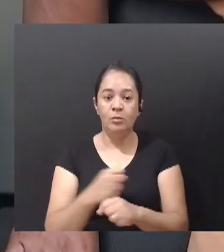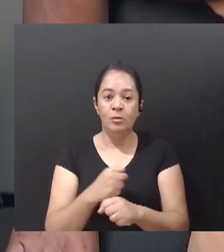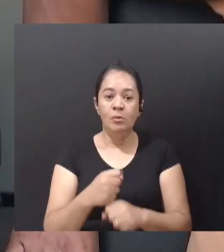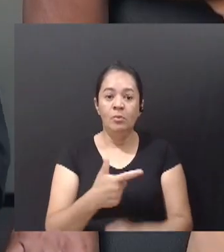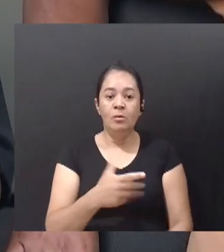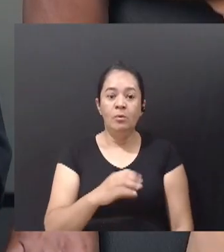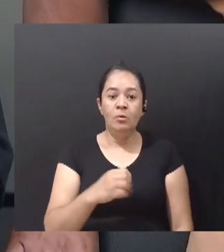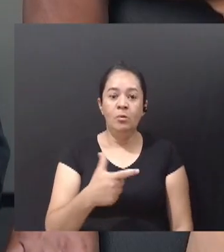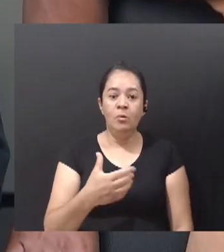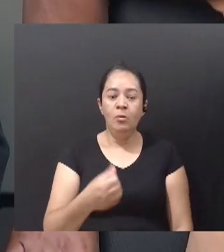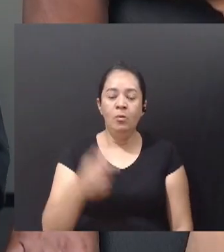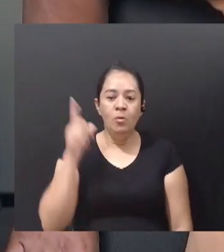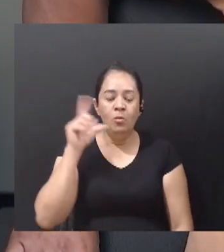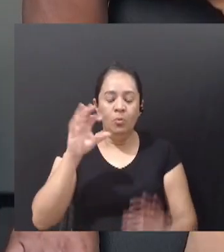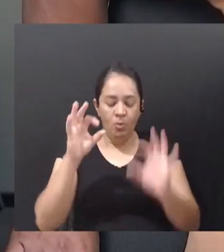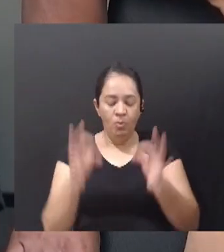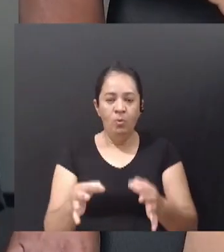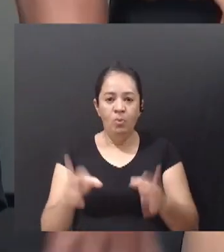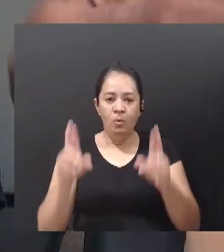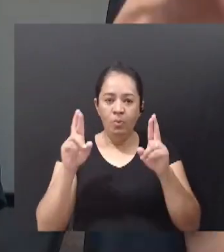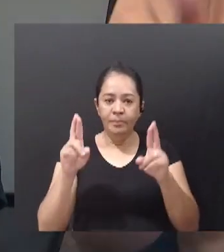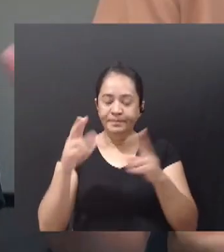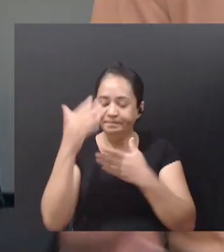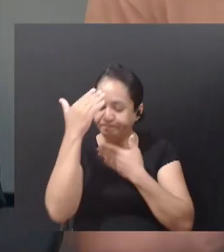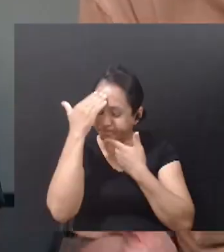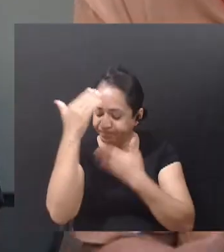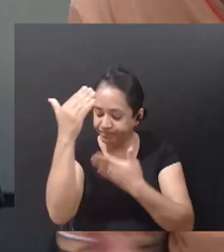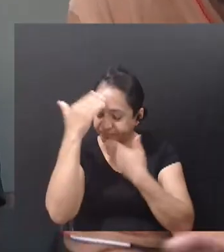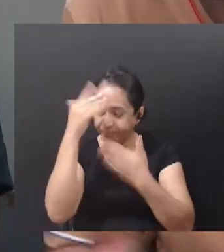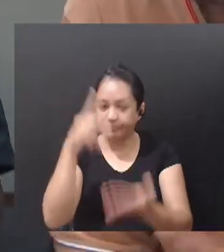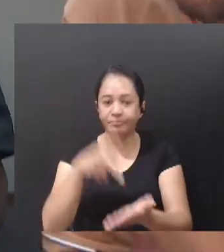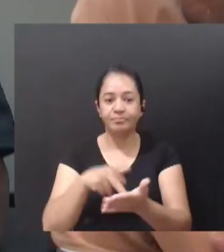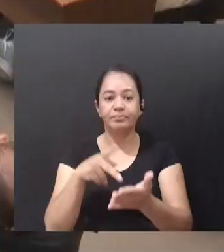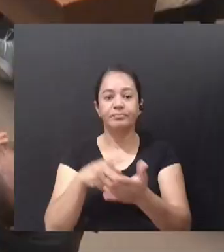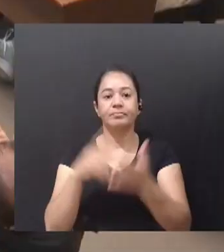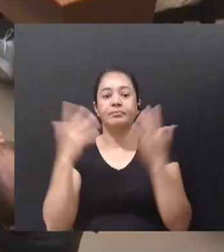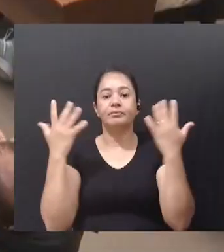já deu certo. Obrigadão mesmo.